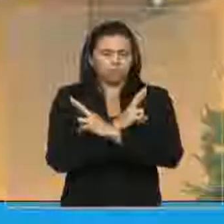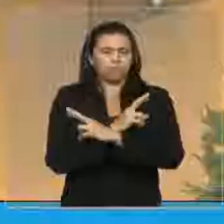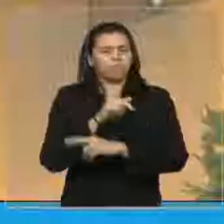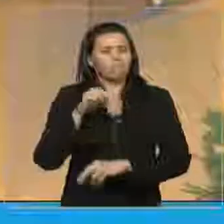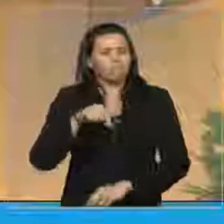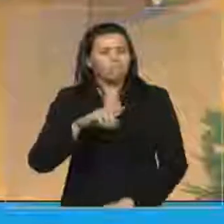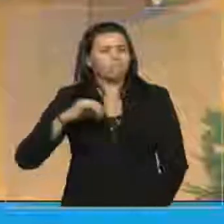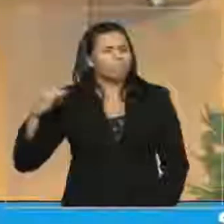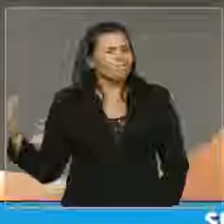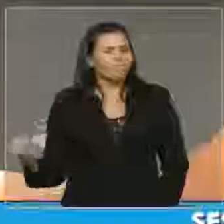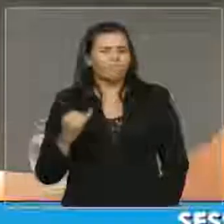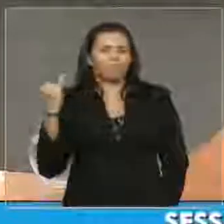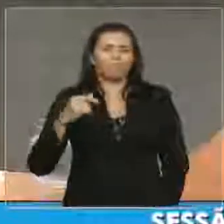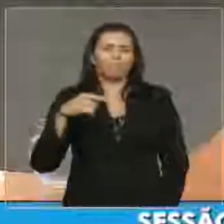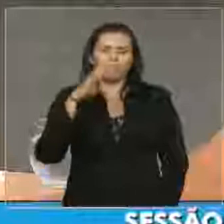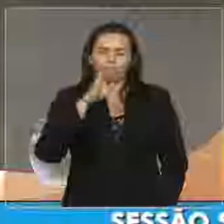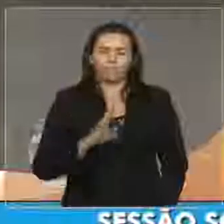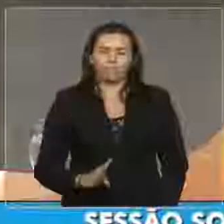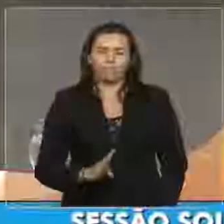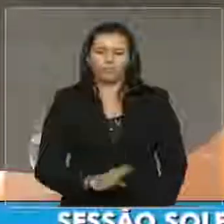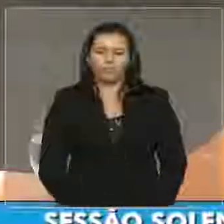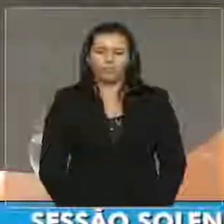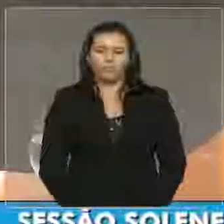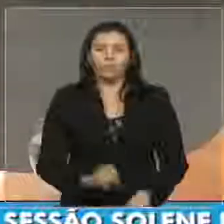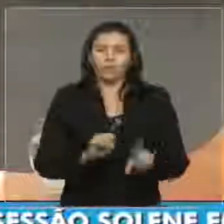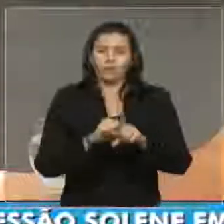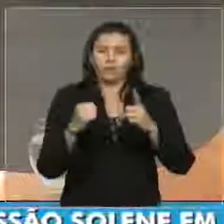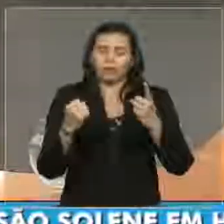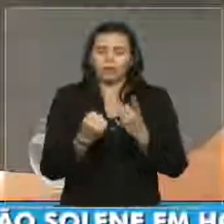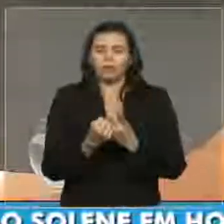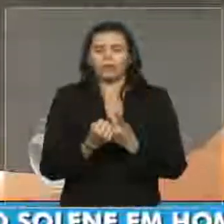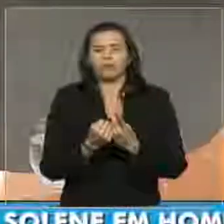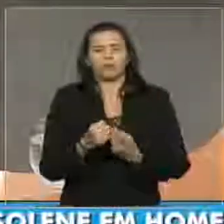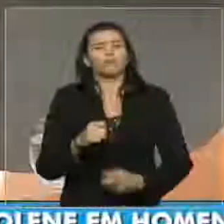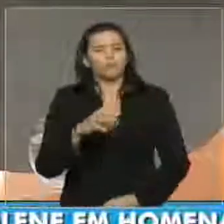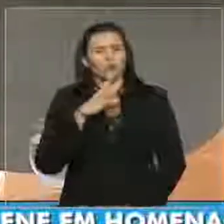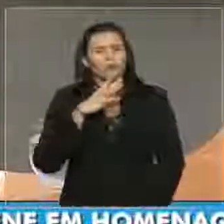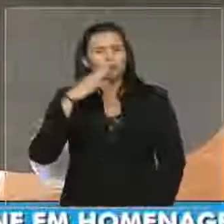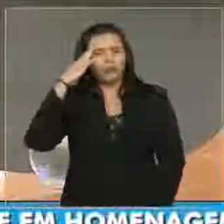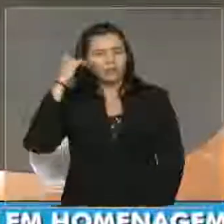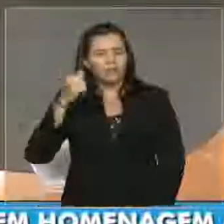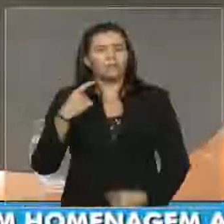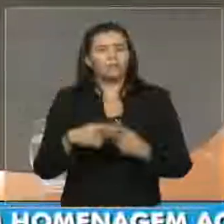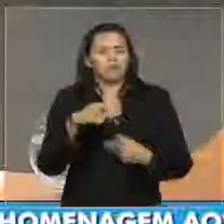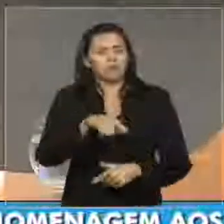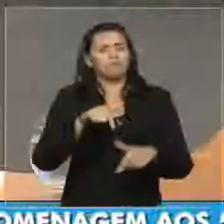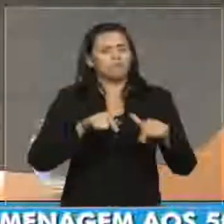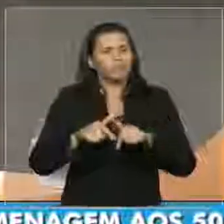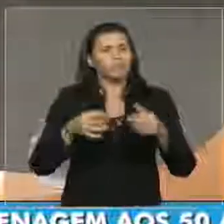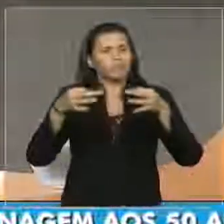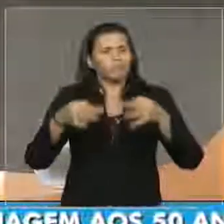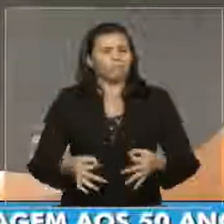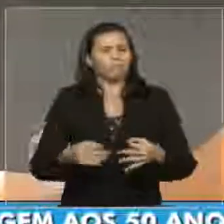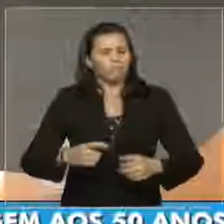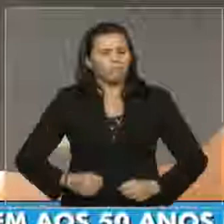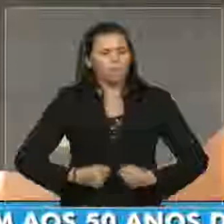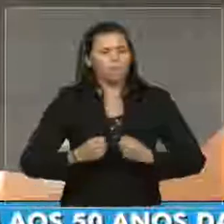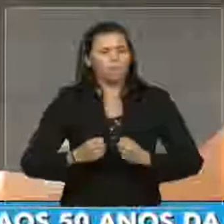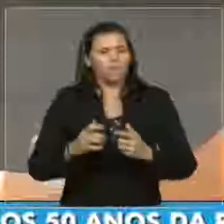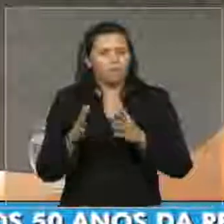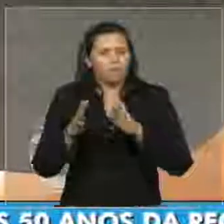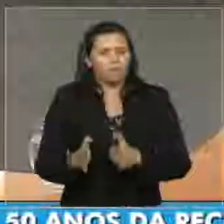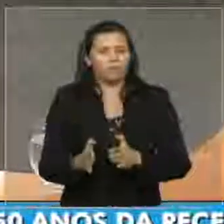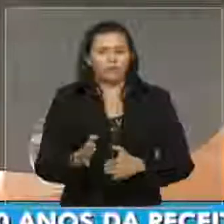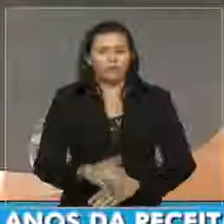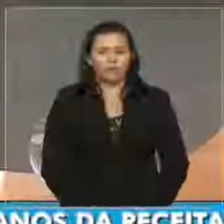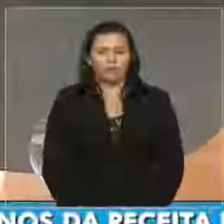para a nação, já reconhecido pela sociedade por sua atuação forte e eficiente, exercendo funções